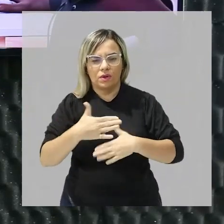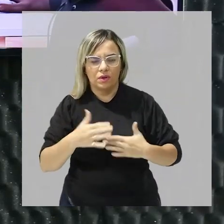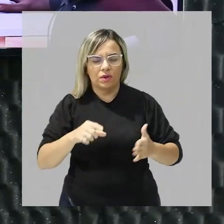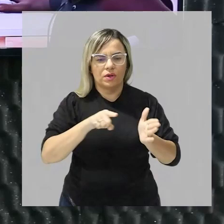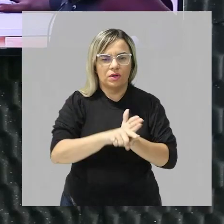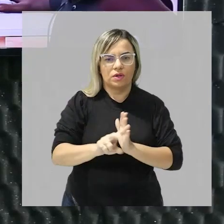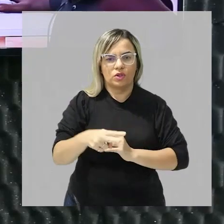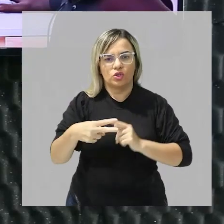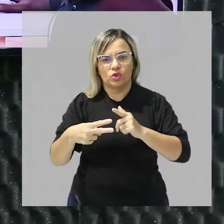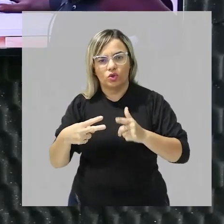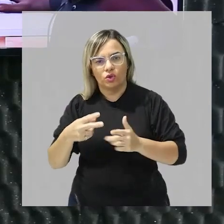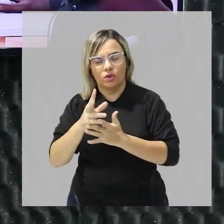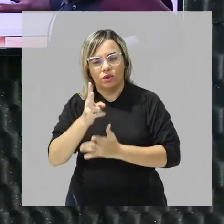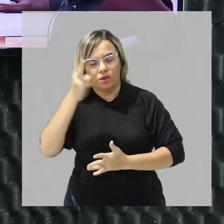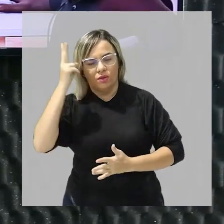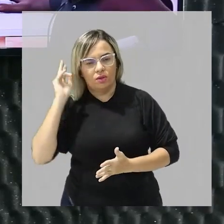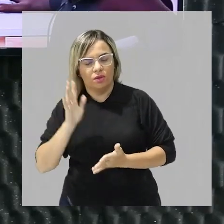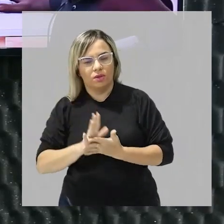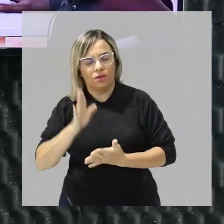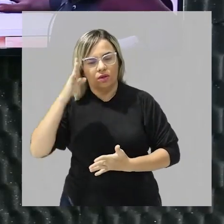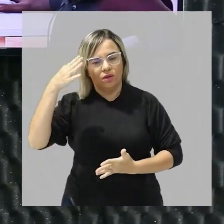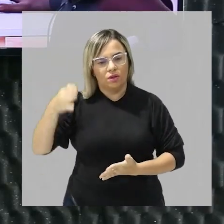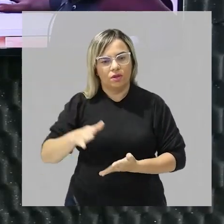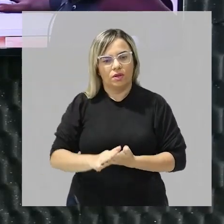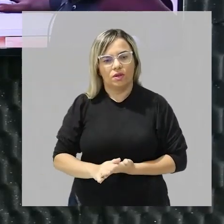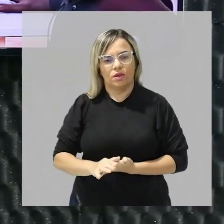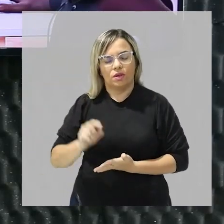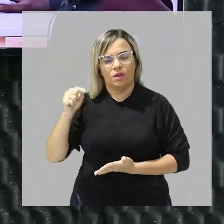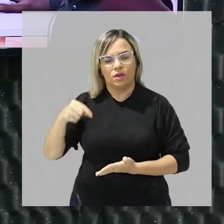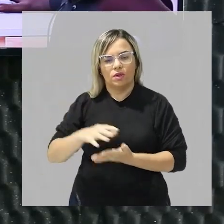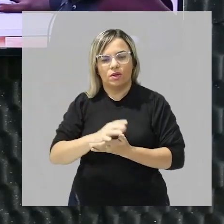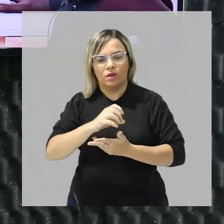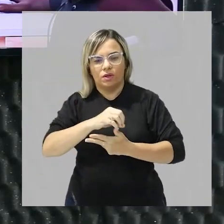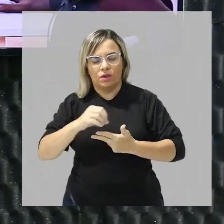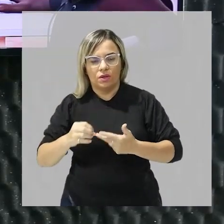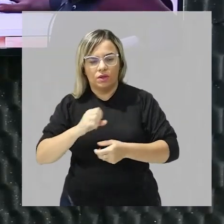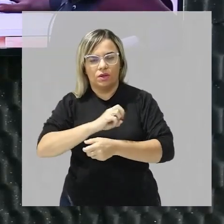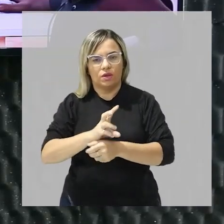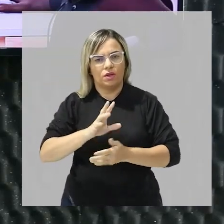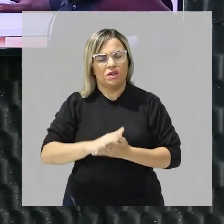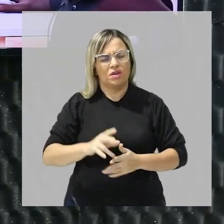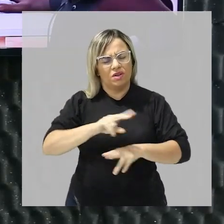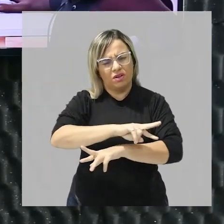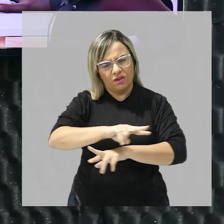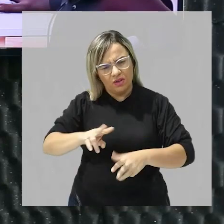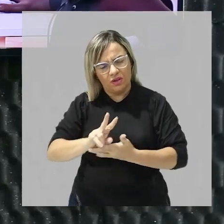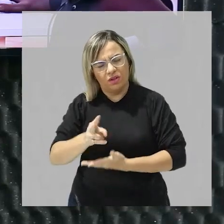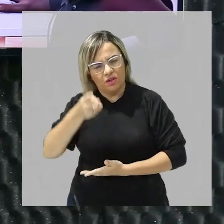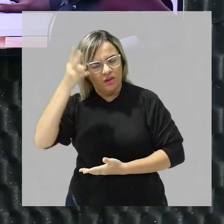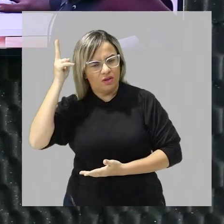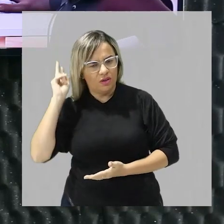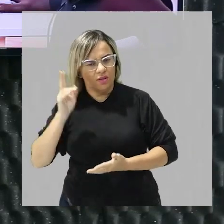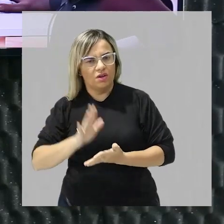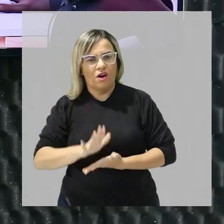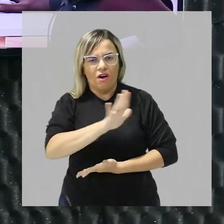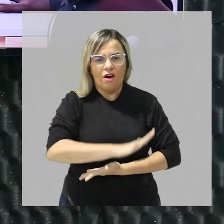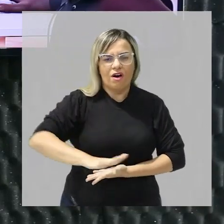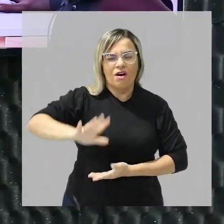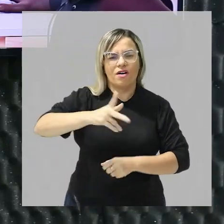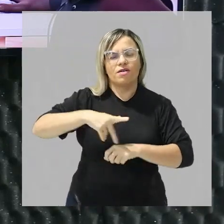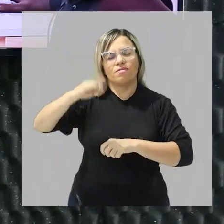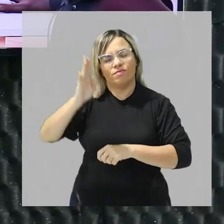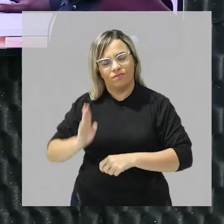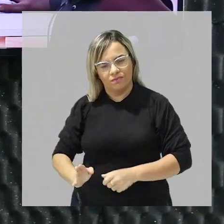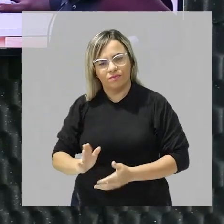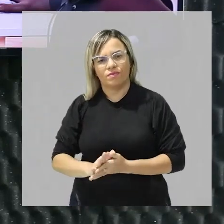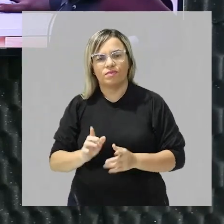dois vestibulares. Principalmente no ENEM, na UEMA, mas também em outros vestibulares, se você quiser fazer aí Brasil afora,